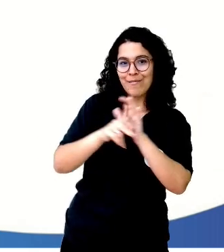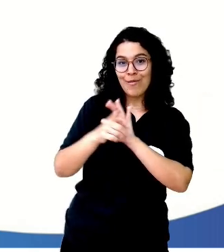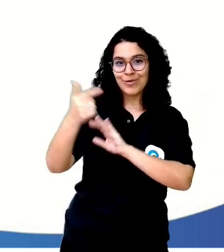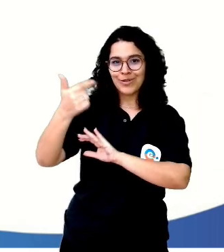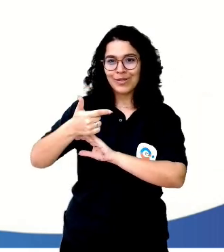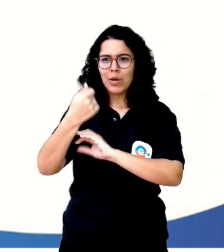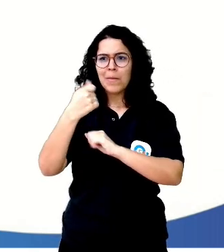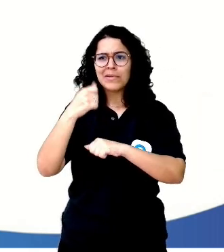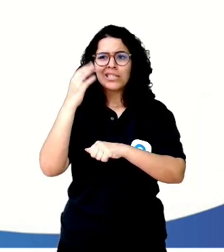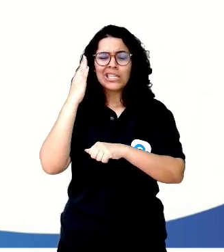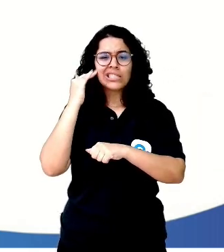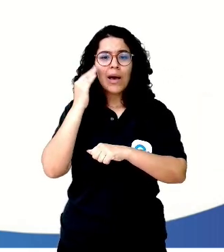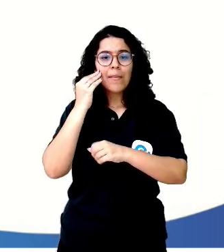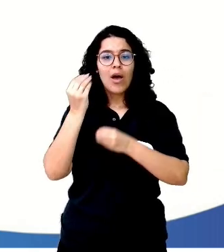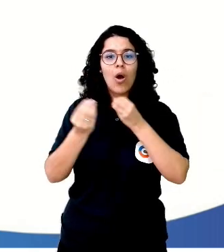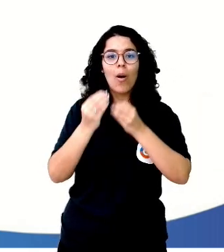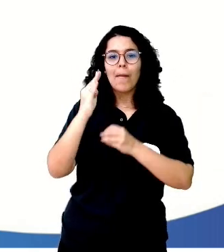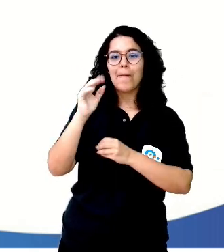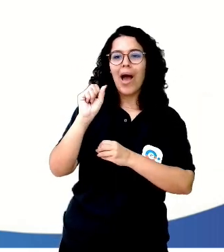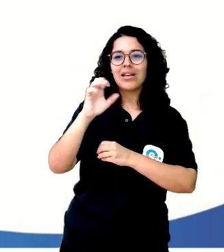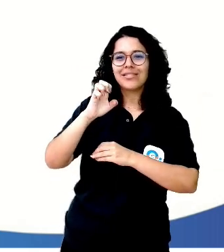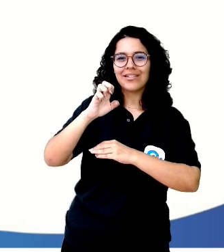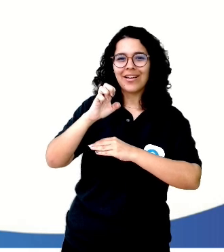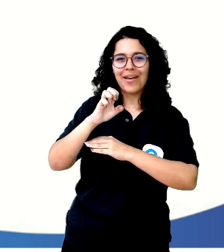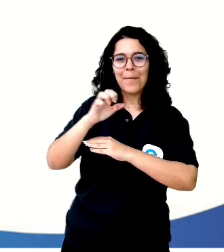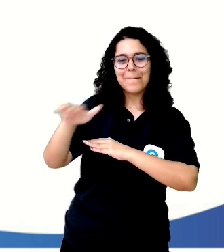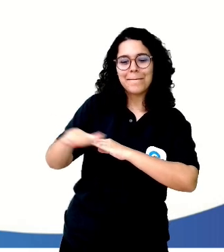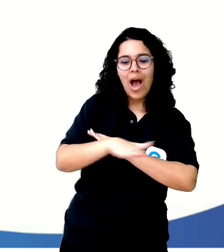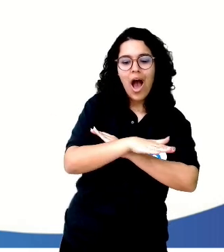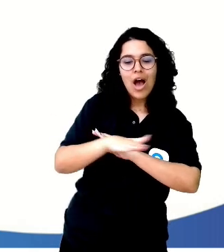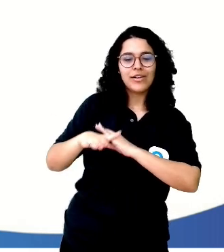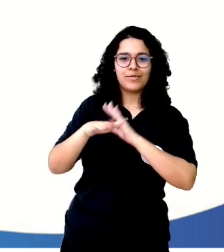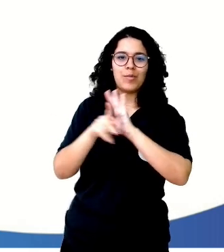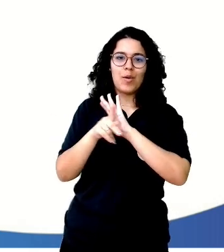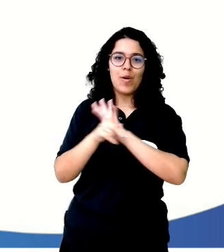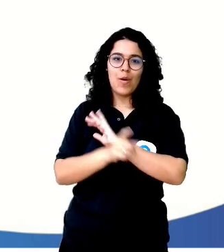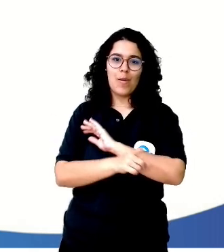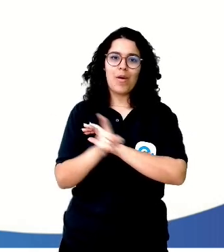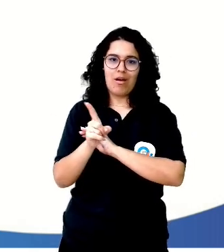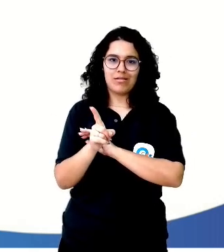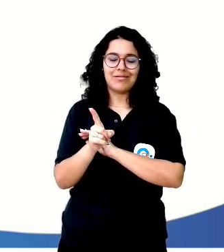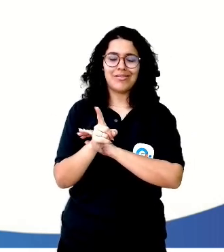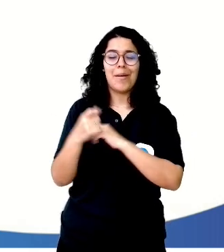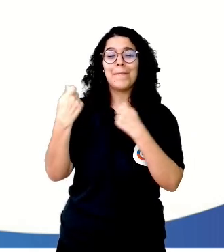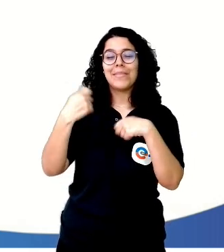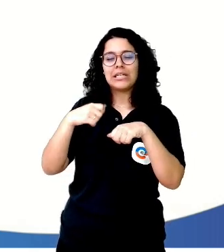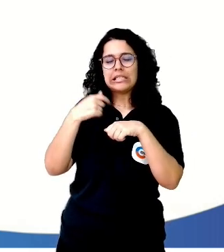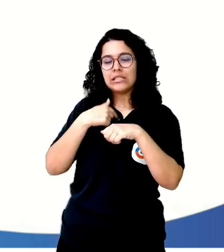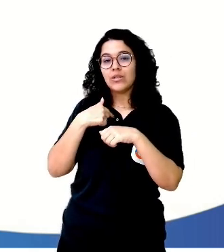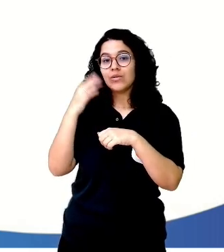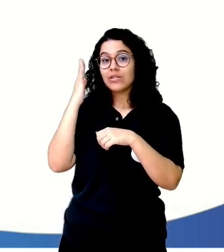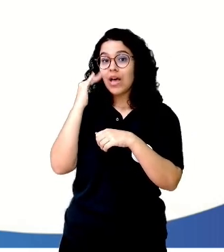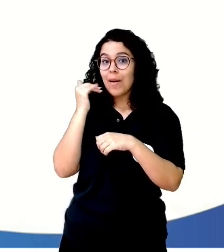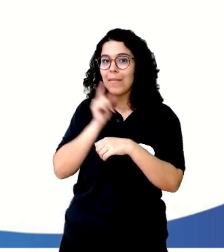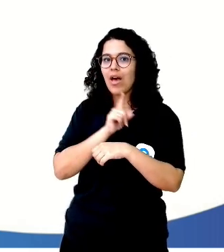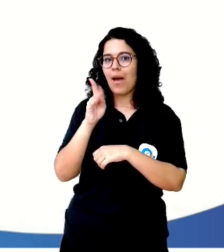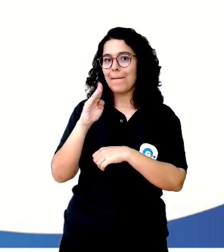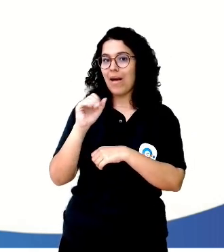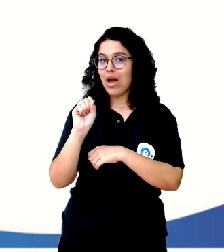saber qual é a base desse triângulo. Então, eu preciso encontrar a base do triângulo